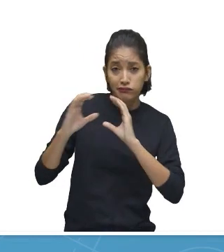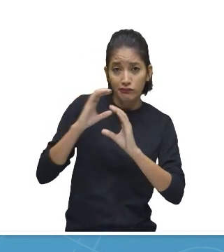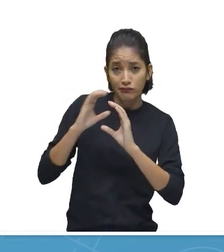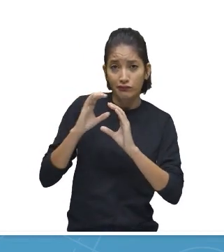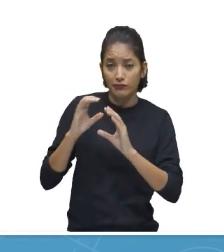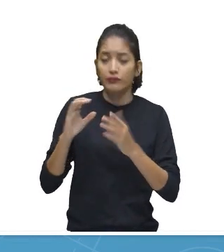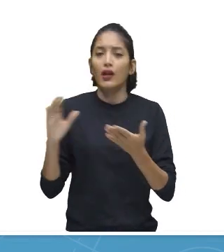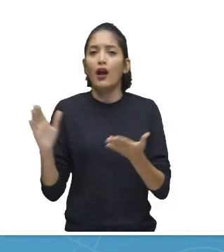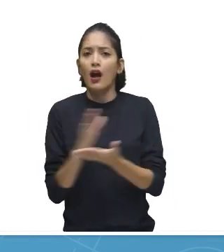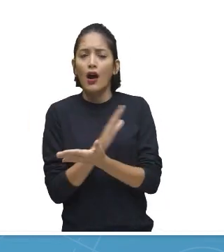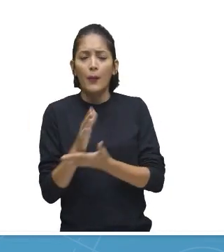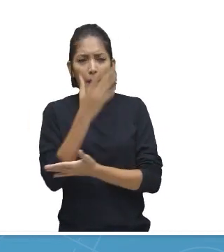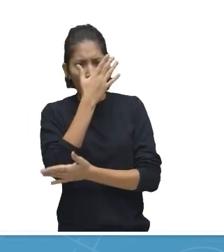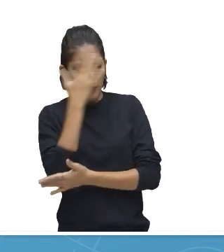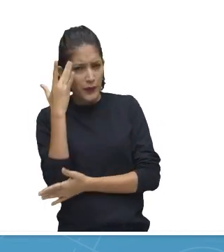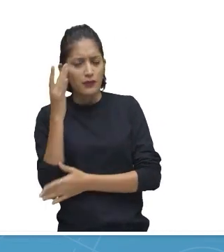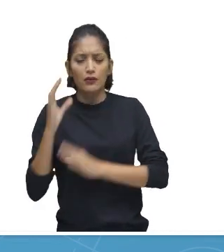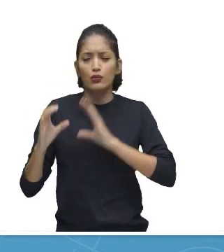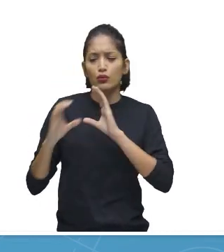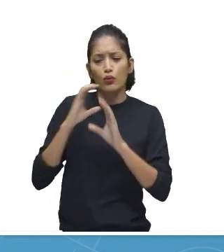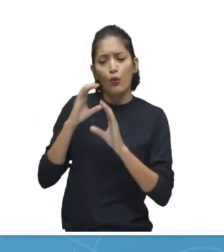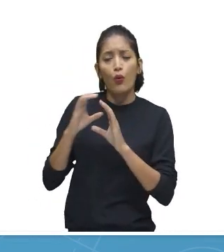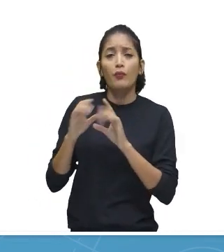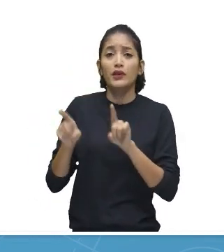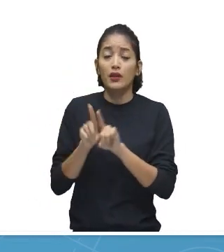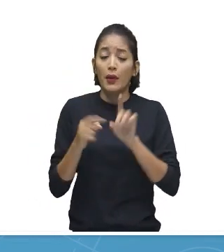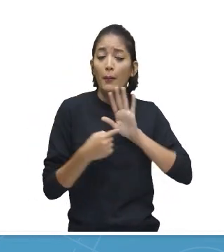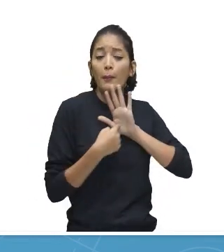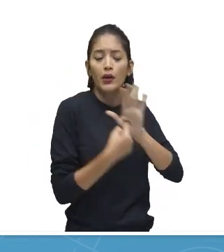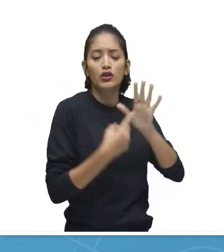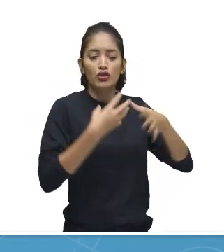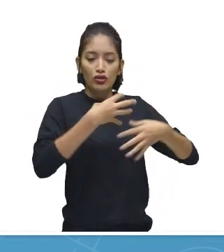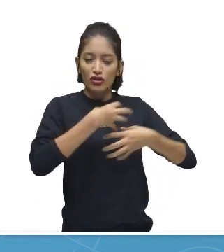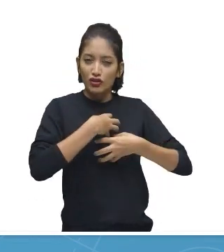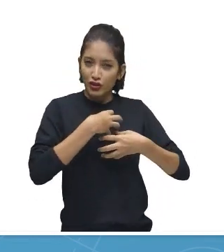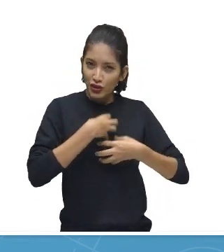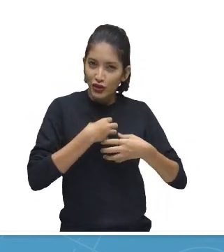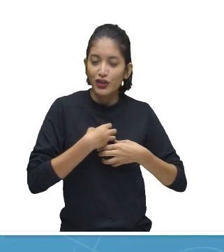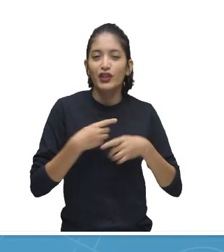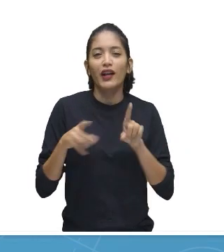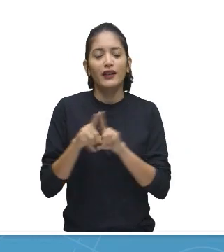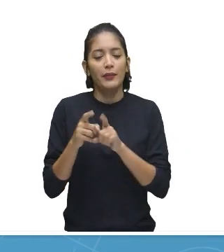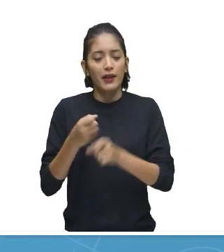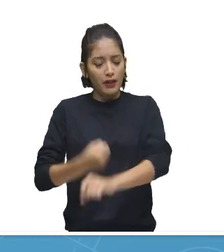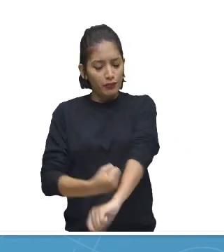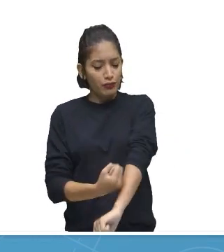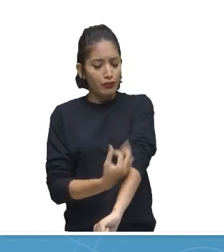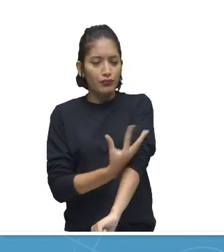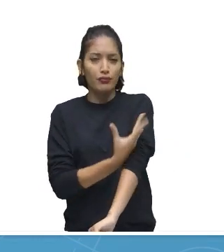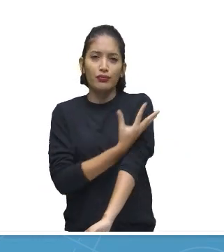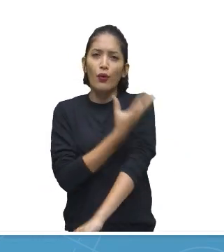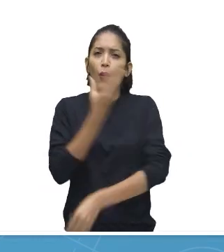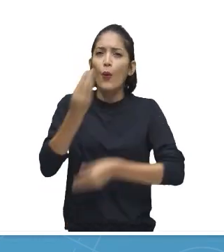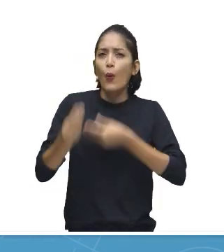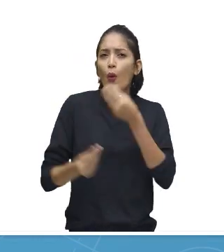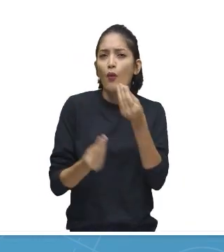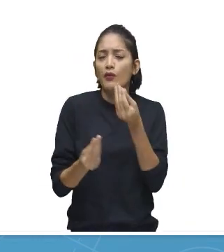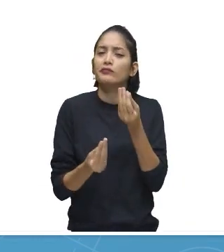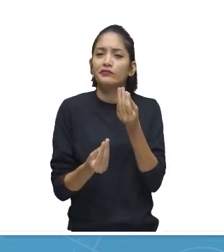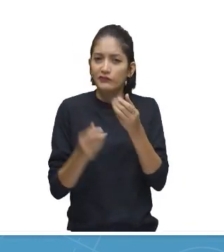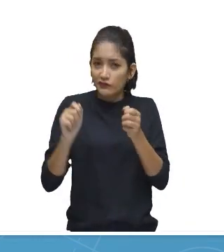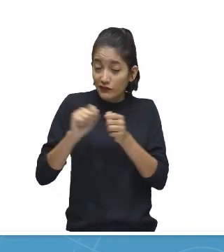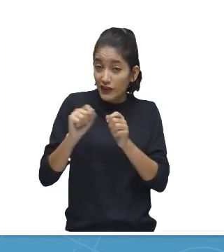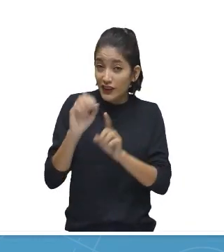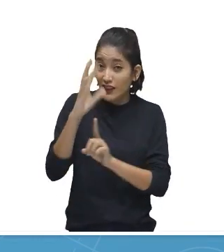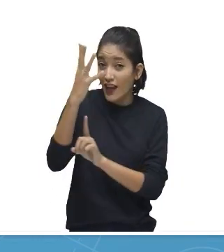Muitas pessoas se comunicam através da arte, expressam os seus sentimentos, as suas emoções através do fazer artístico. Então,